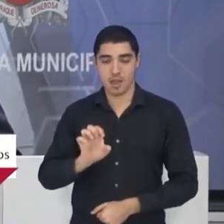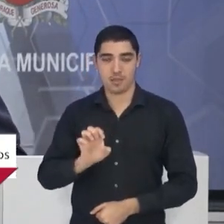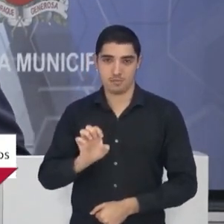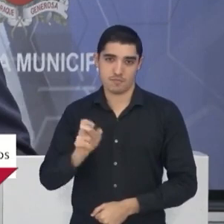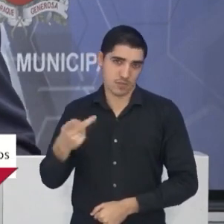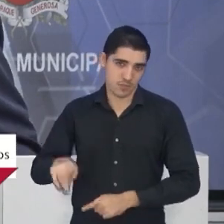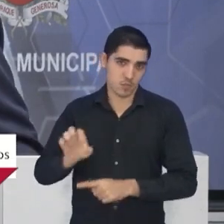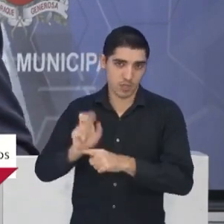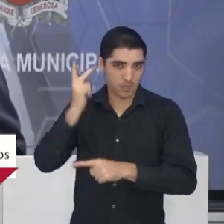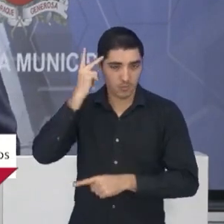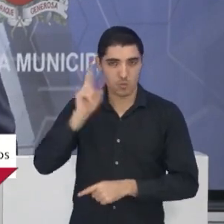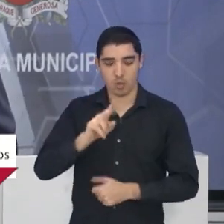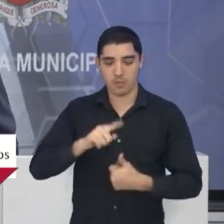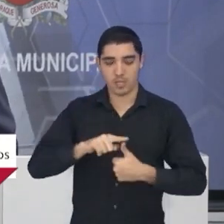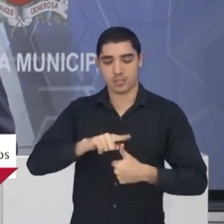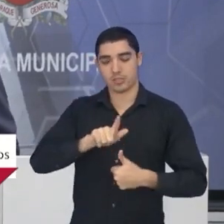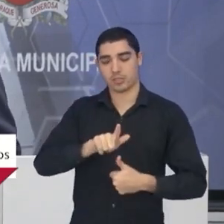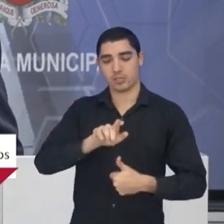Paulo